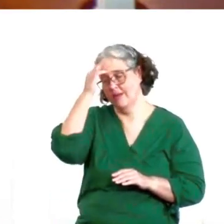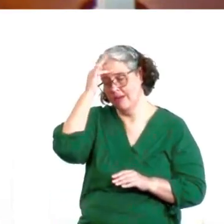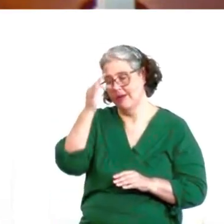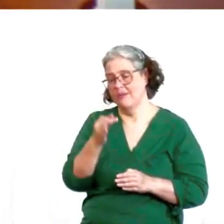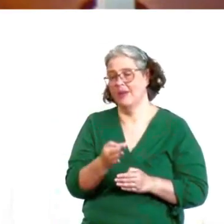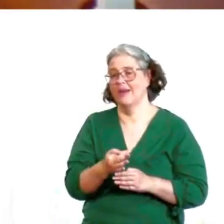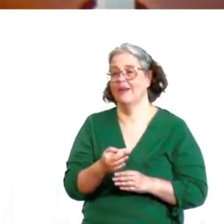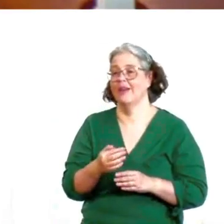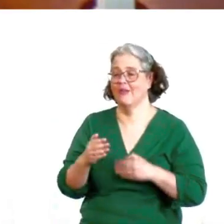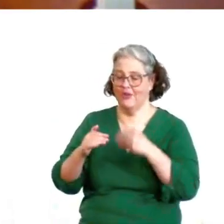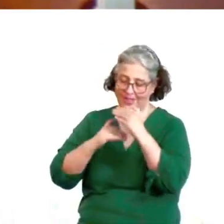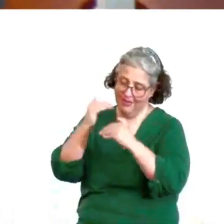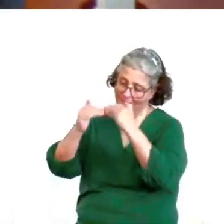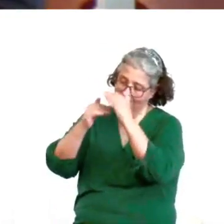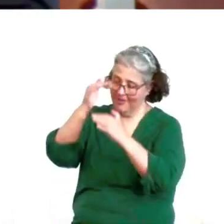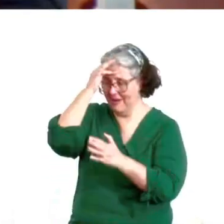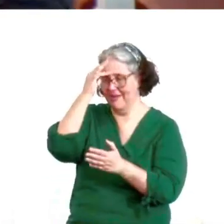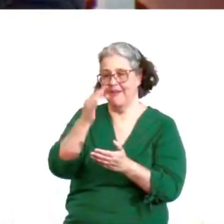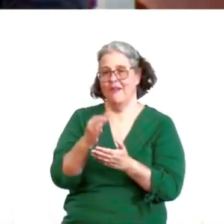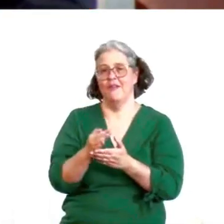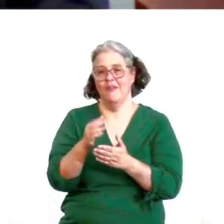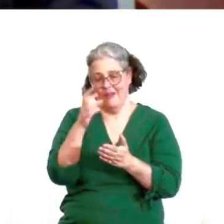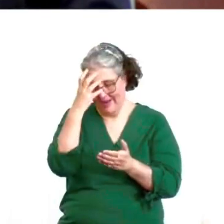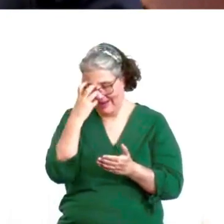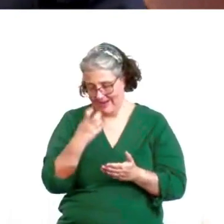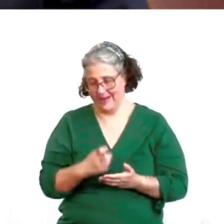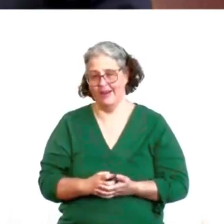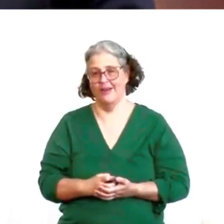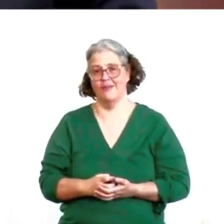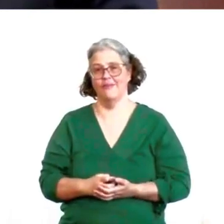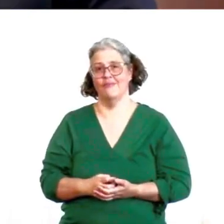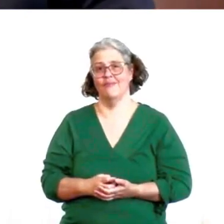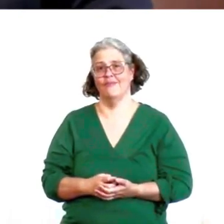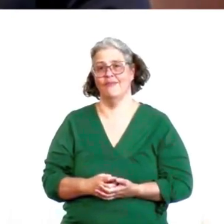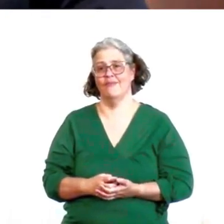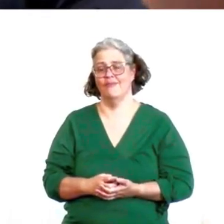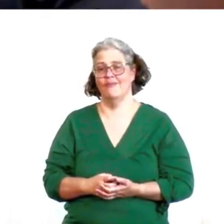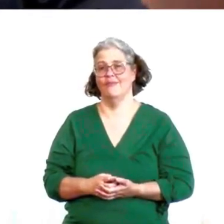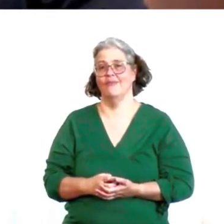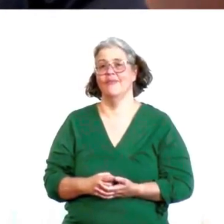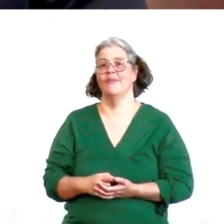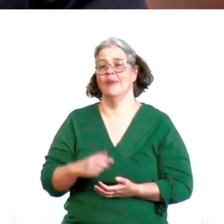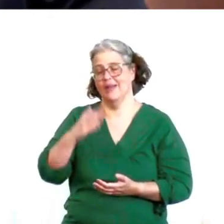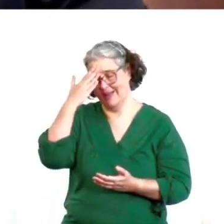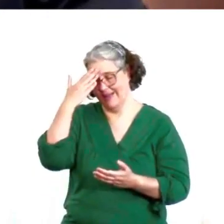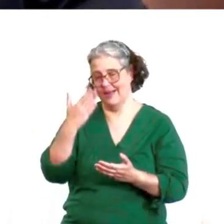que agora ele tem. E quando ele chegou na terra, o que ele fez?